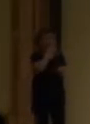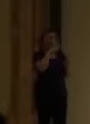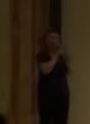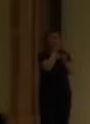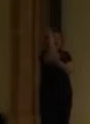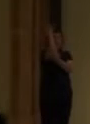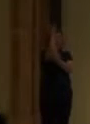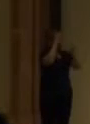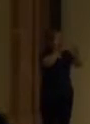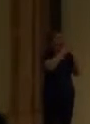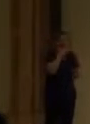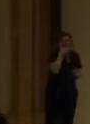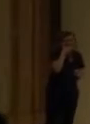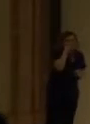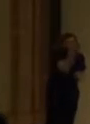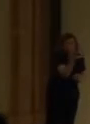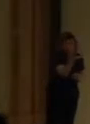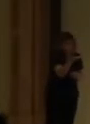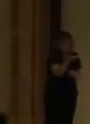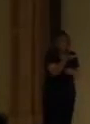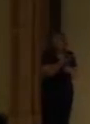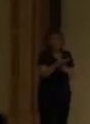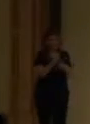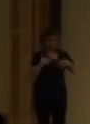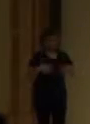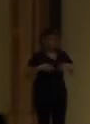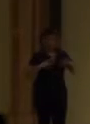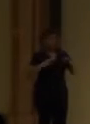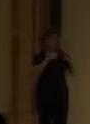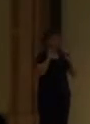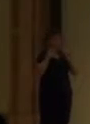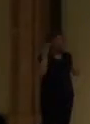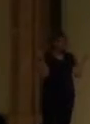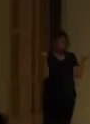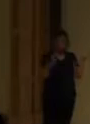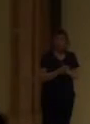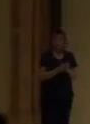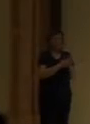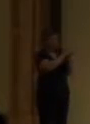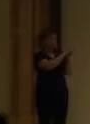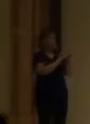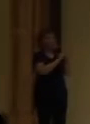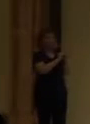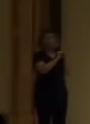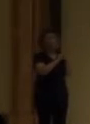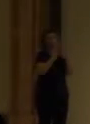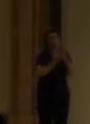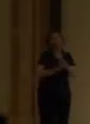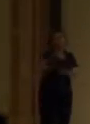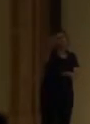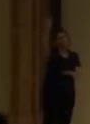primeiras representações, a pintura é um bocado mais tarde, é já de finais do século XVI, mas estas primeiras